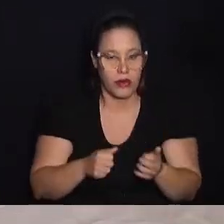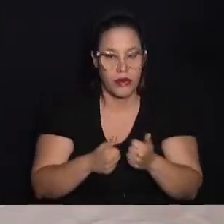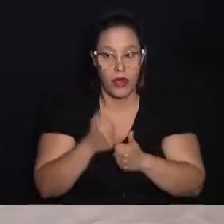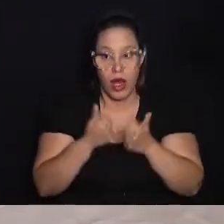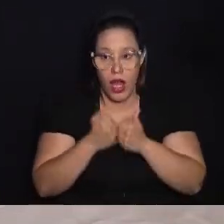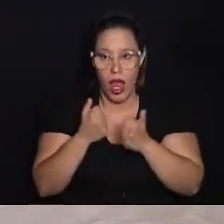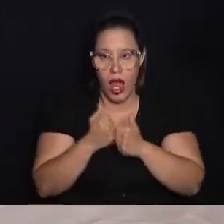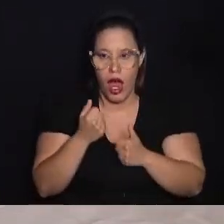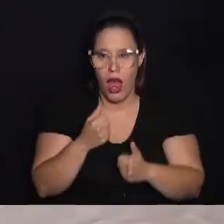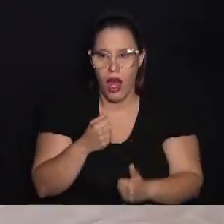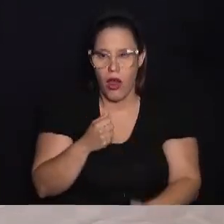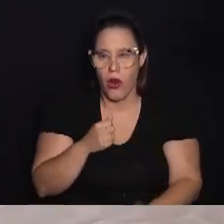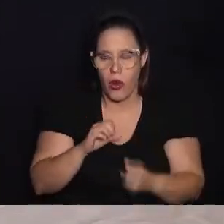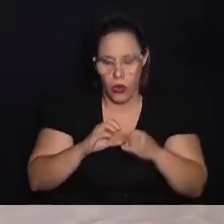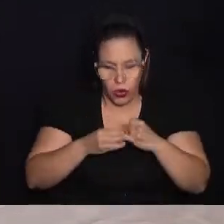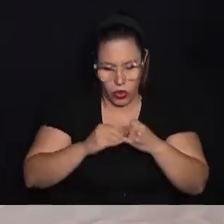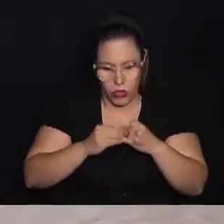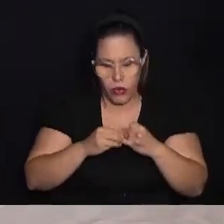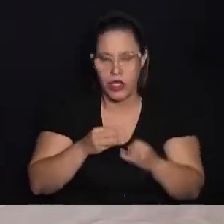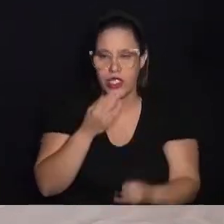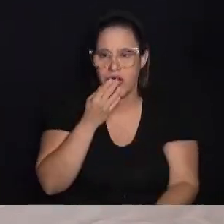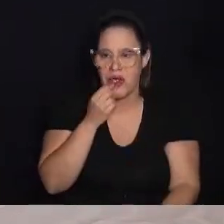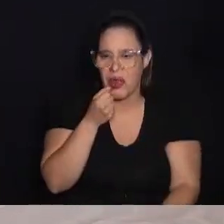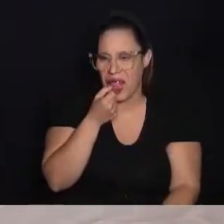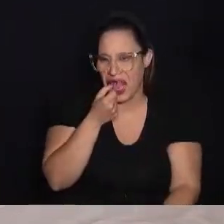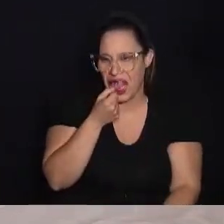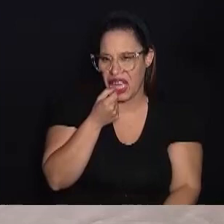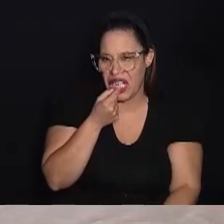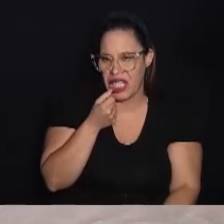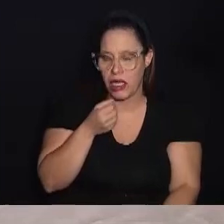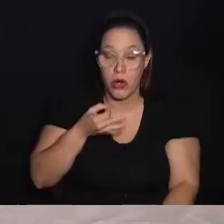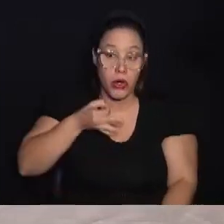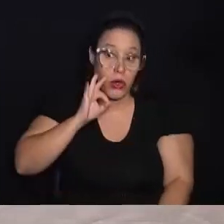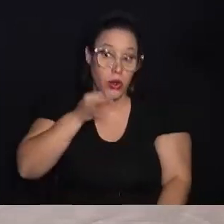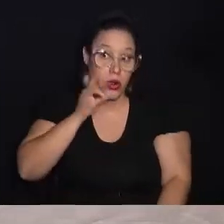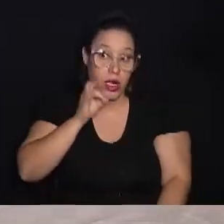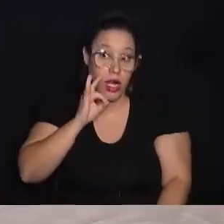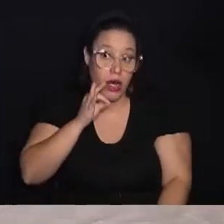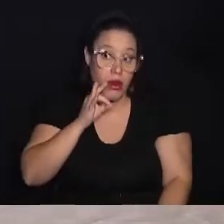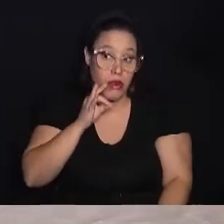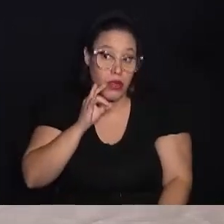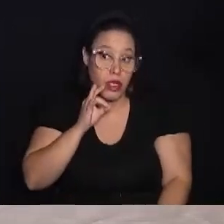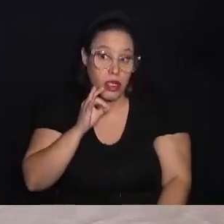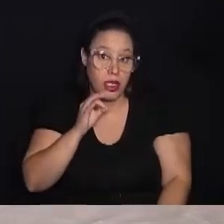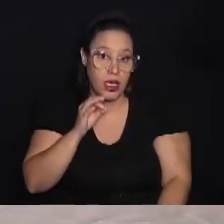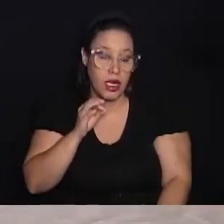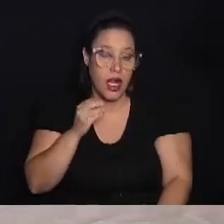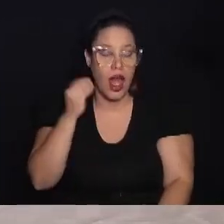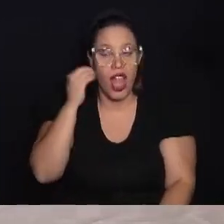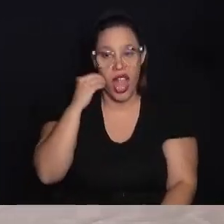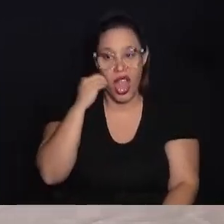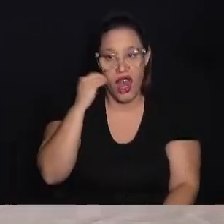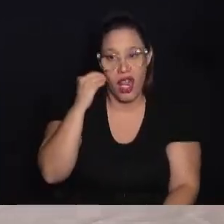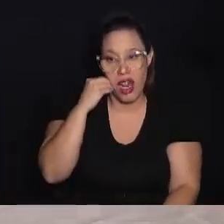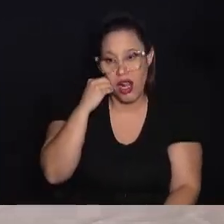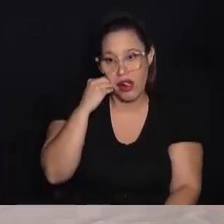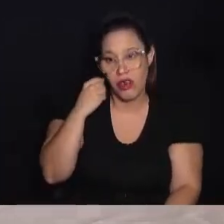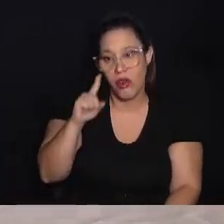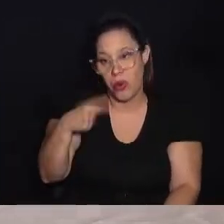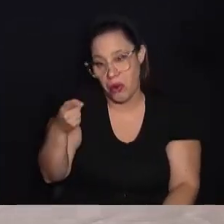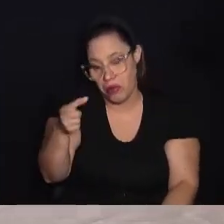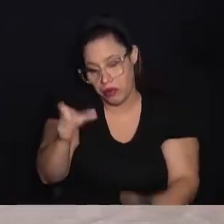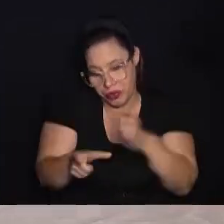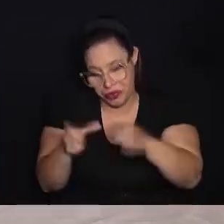sal, açúcar, café, e o consumidor testar essas outras marcas, experimentar, é importante